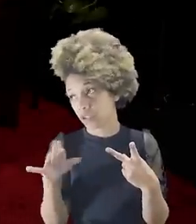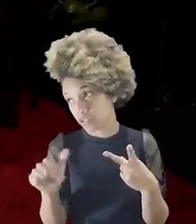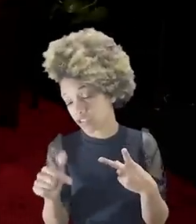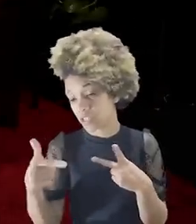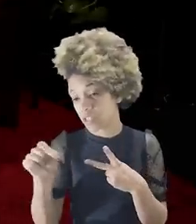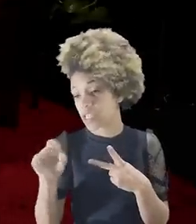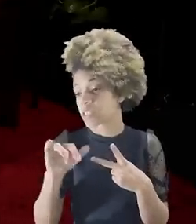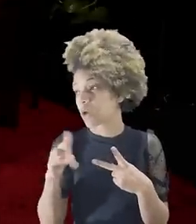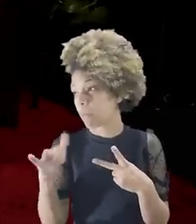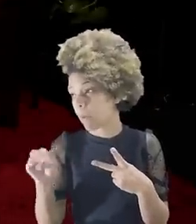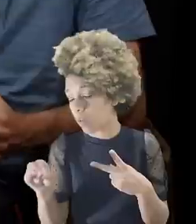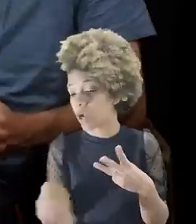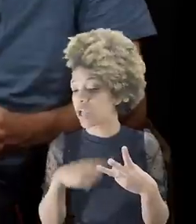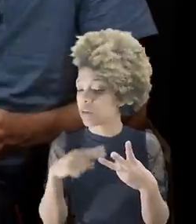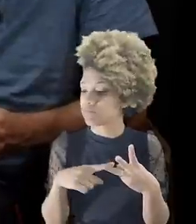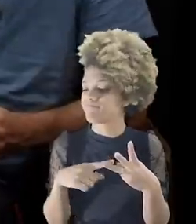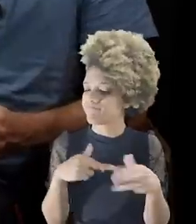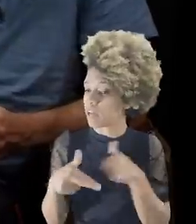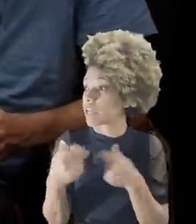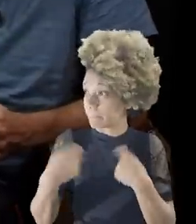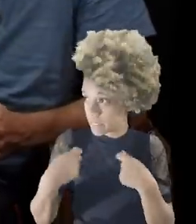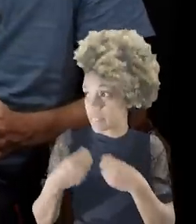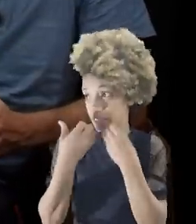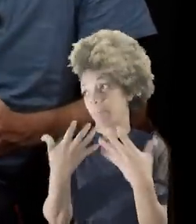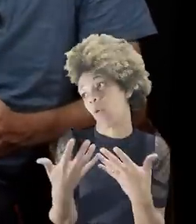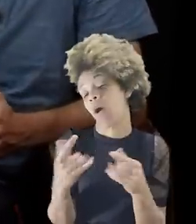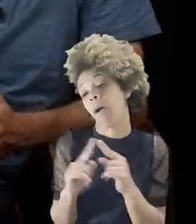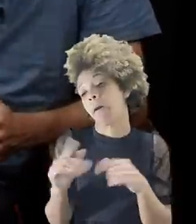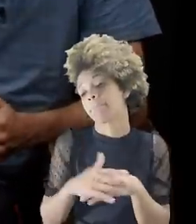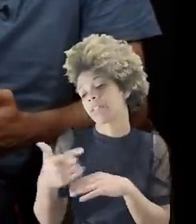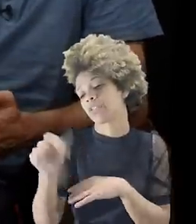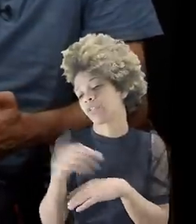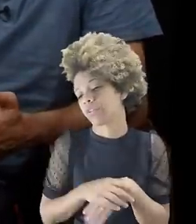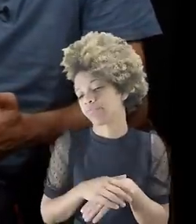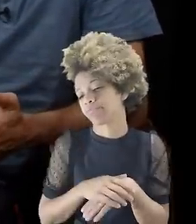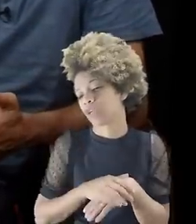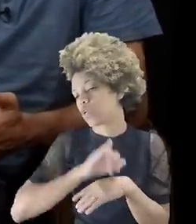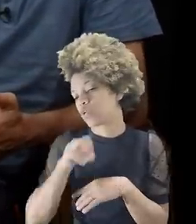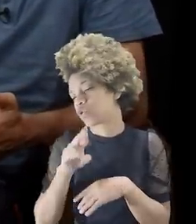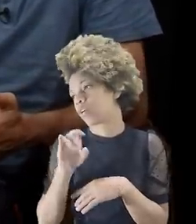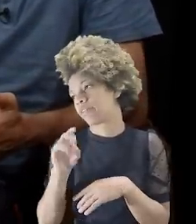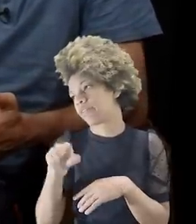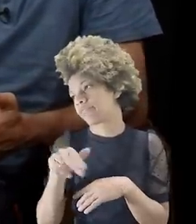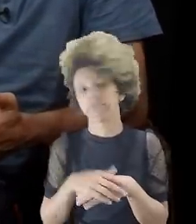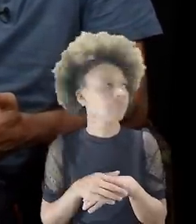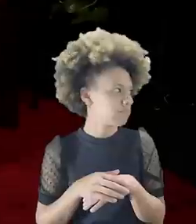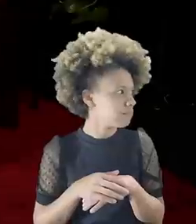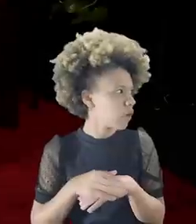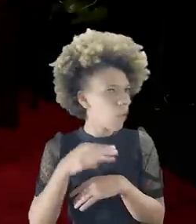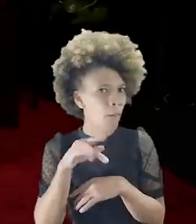porta né segundo escolha ele escolheu o sambou e um outro cara um outro pivô e tal deveria ser muito bom só que a terceira escolha era o Michael Jordan